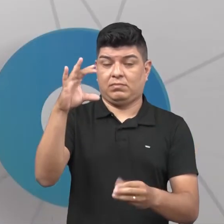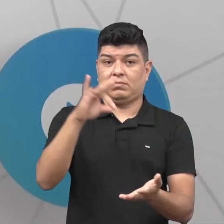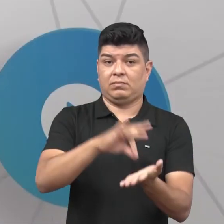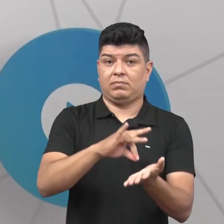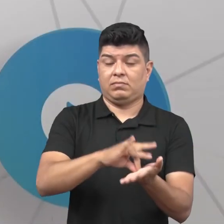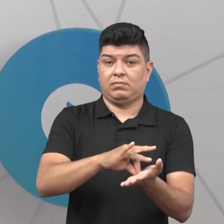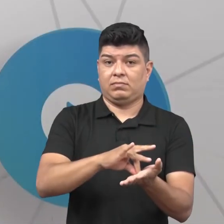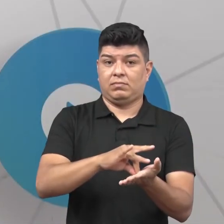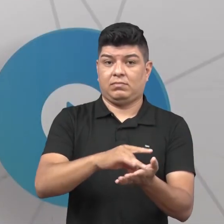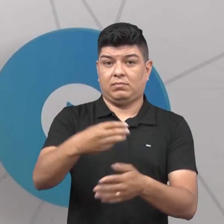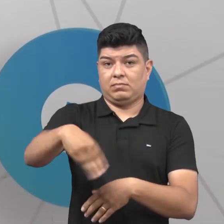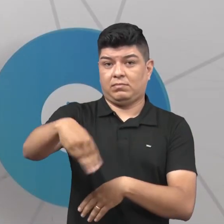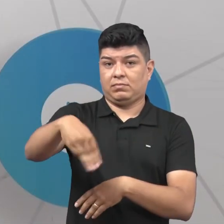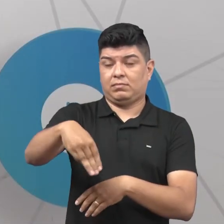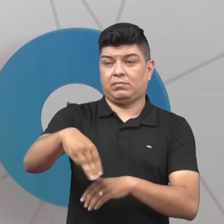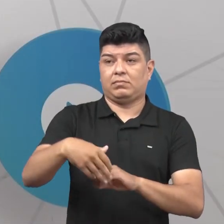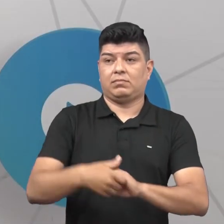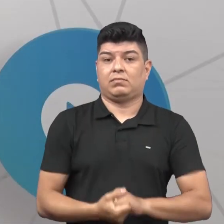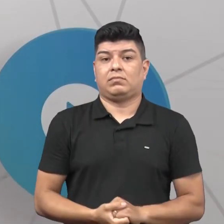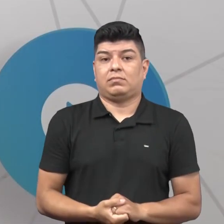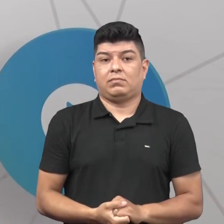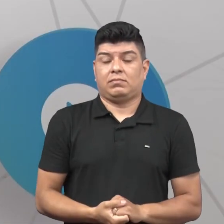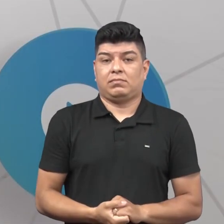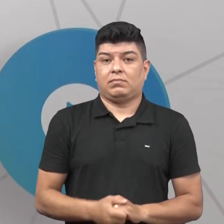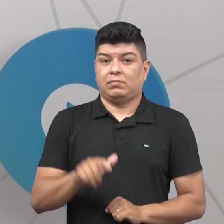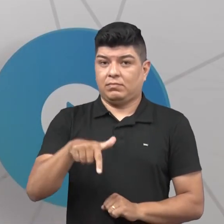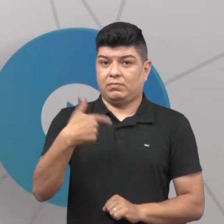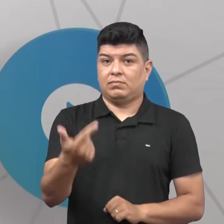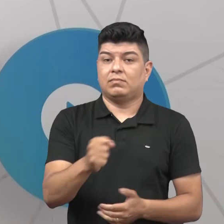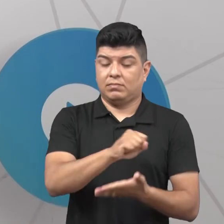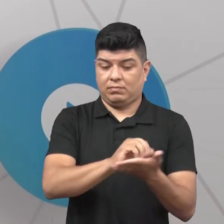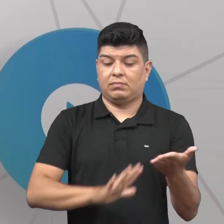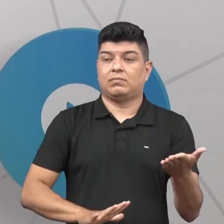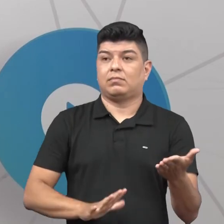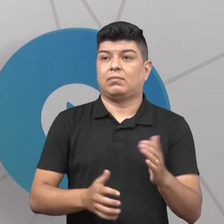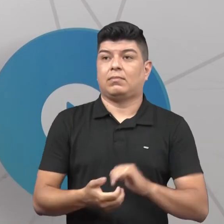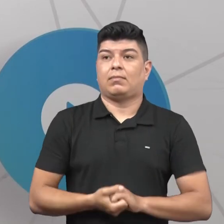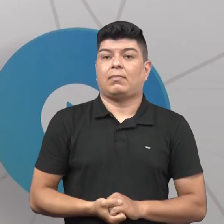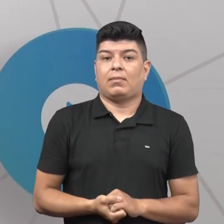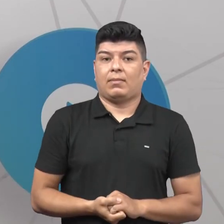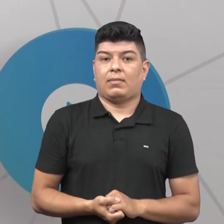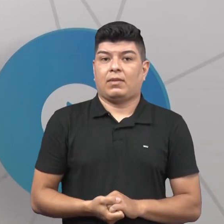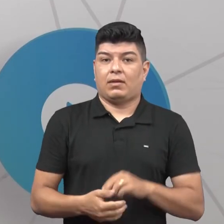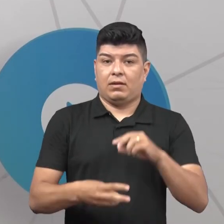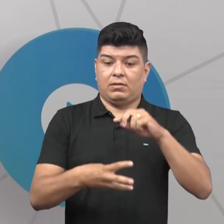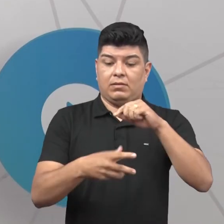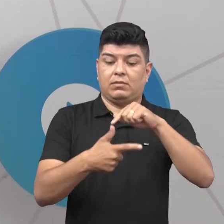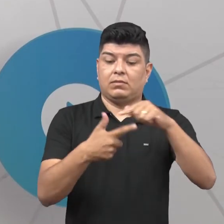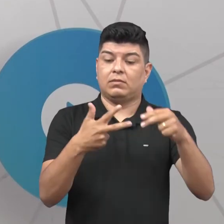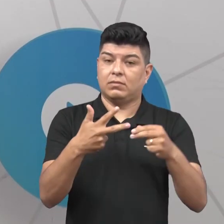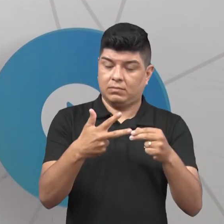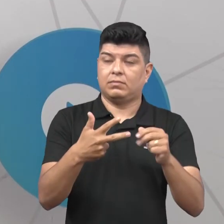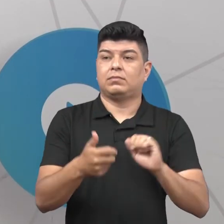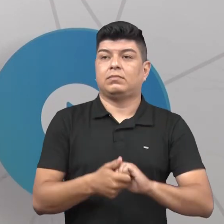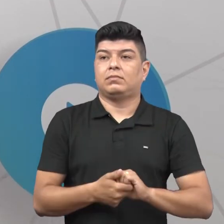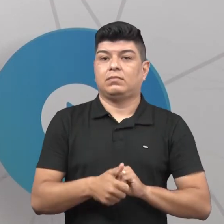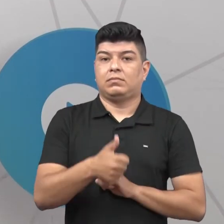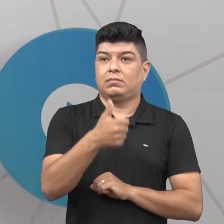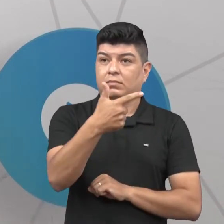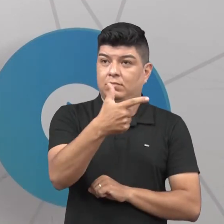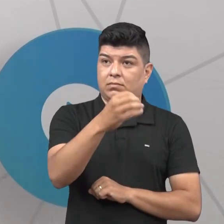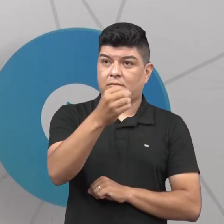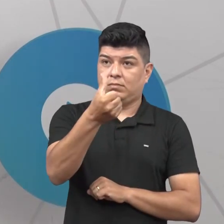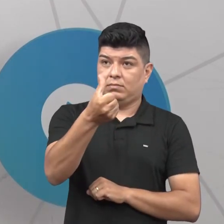exemplo, a matemática. Né? Mais uma outra atividade, né, do Enem 2018, tão